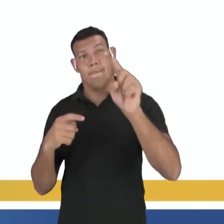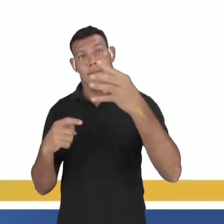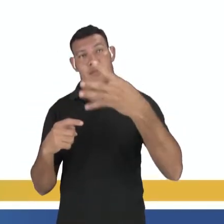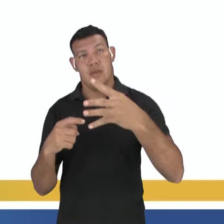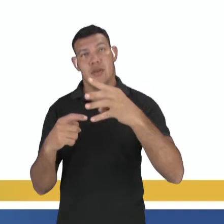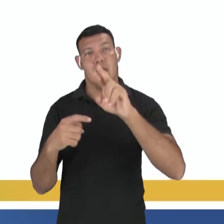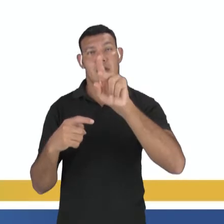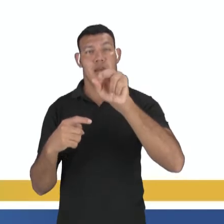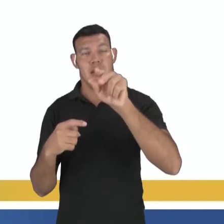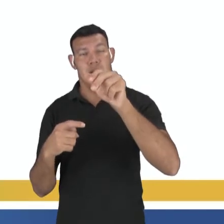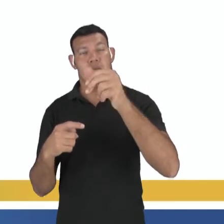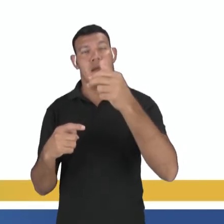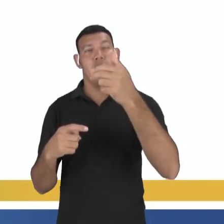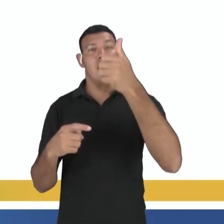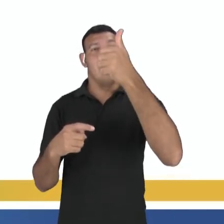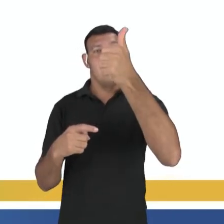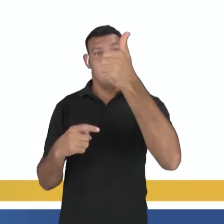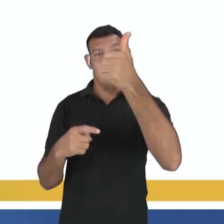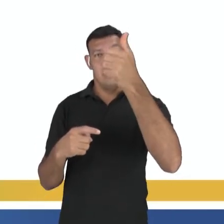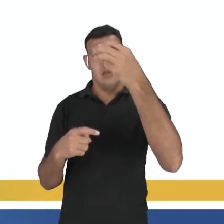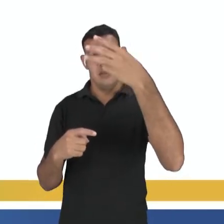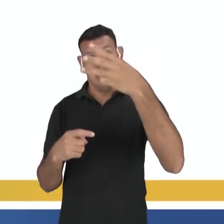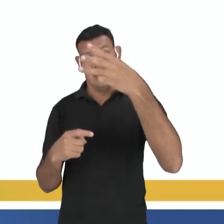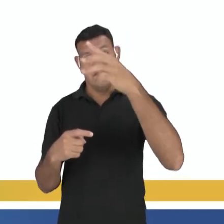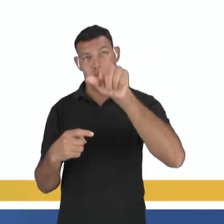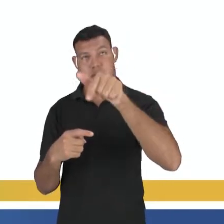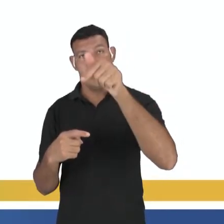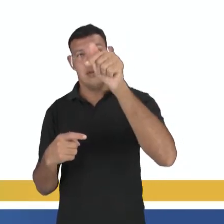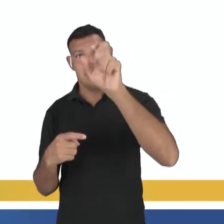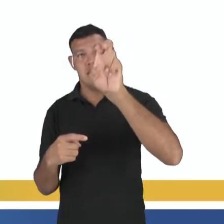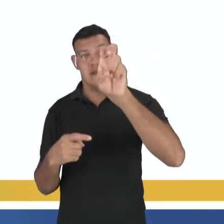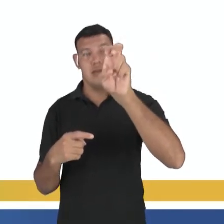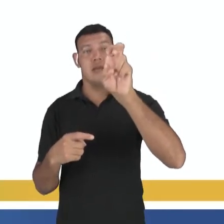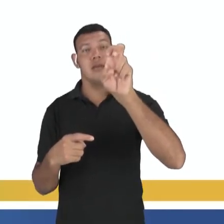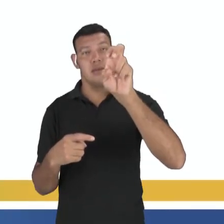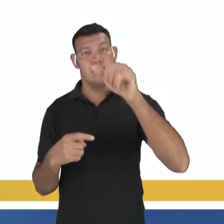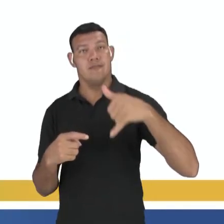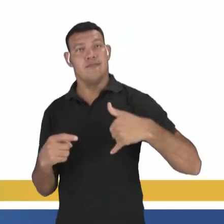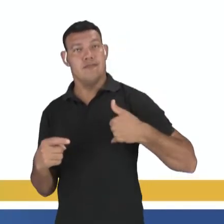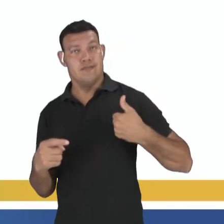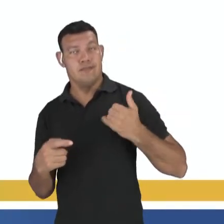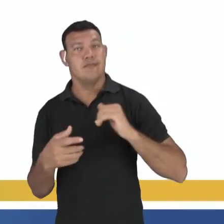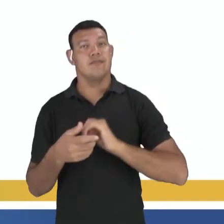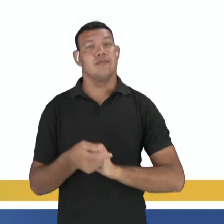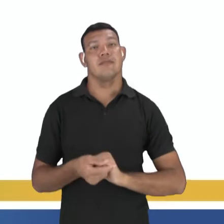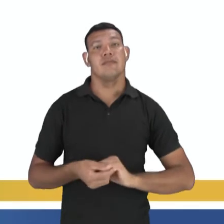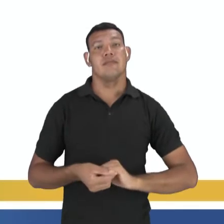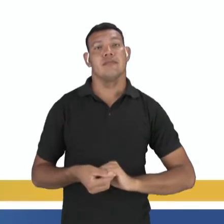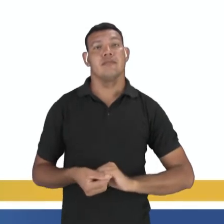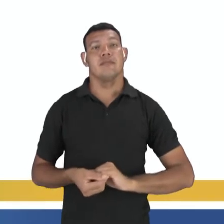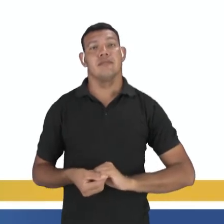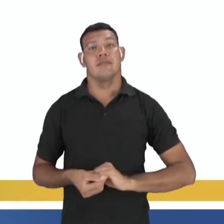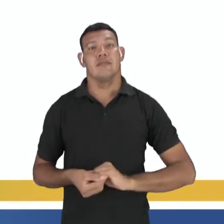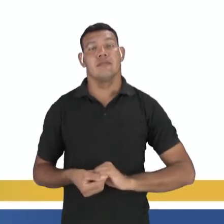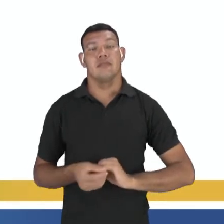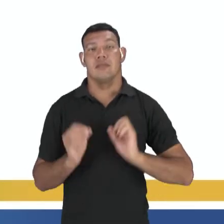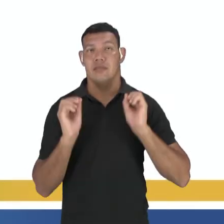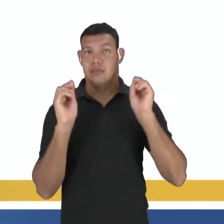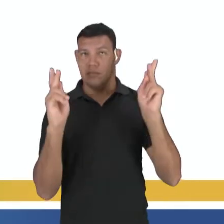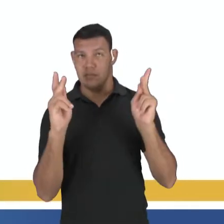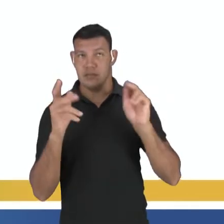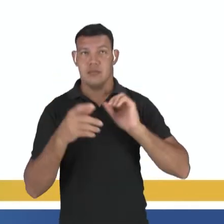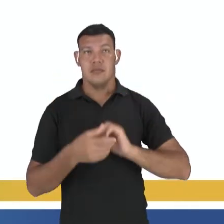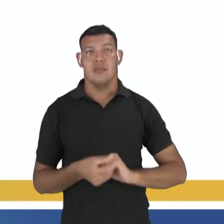13,75. Isso quer dizer que a média dessas idades é de 13,75 anos,